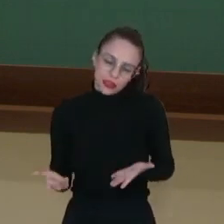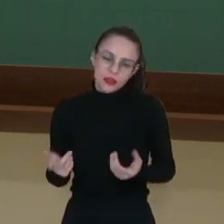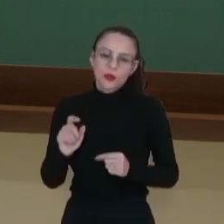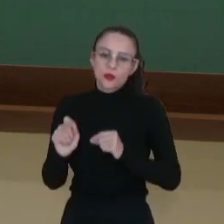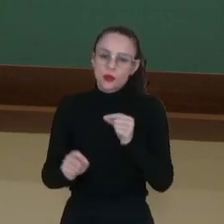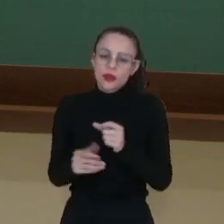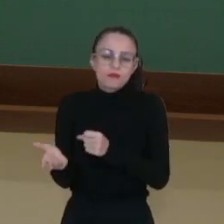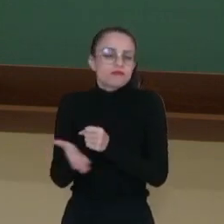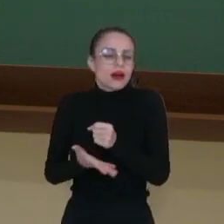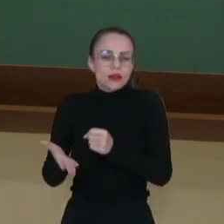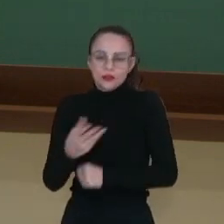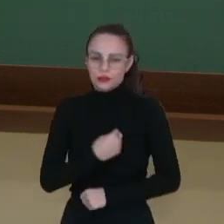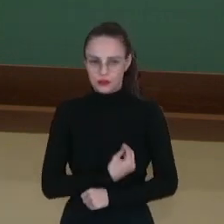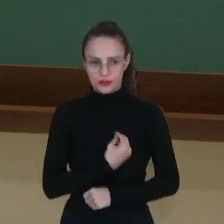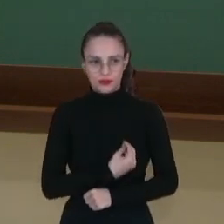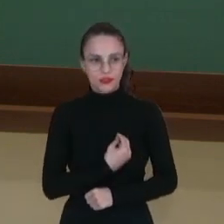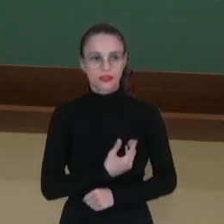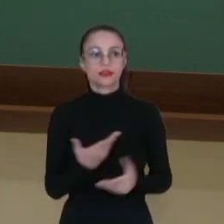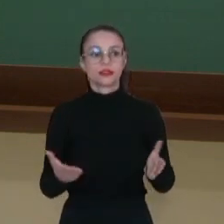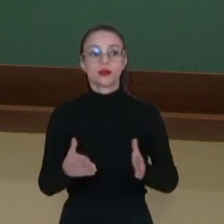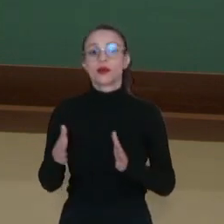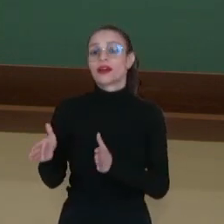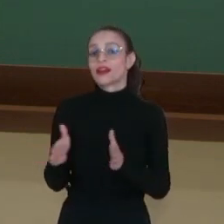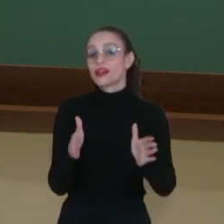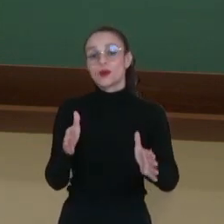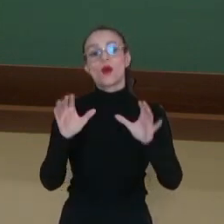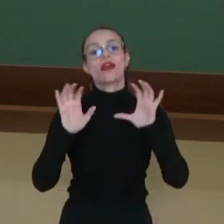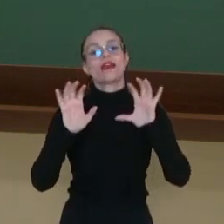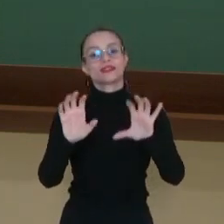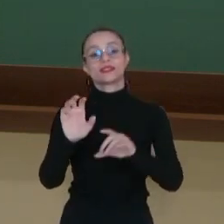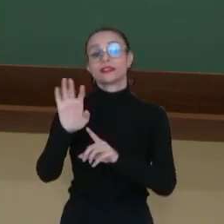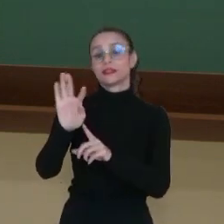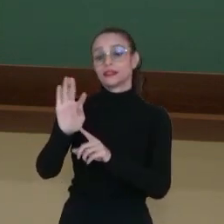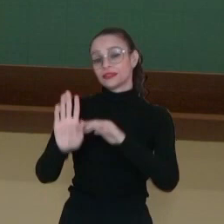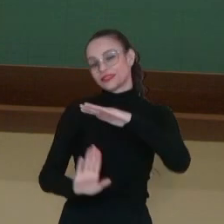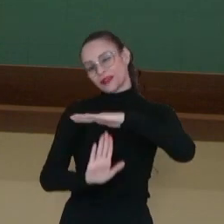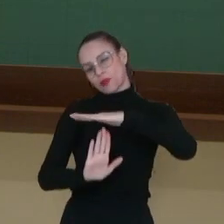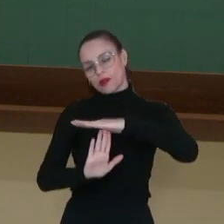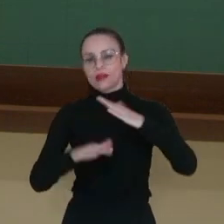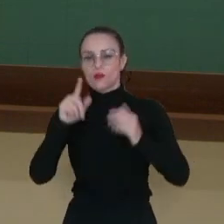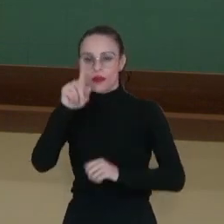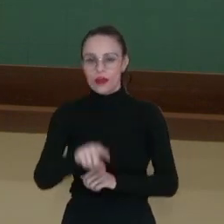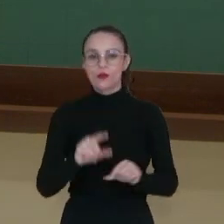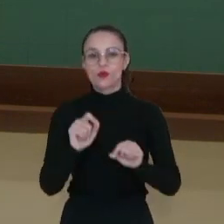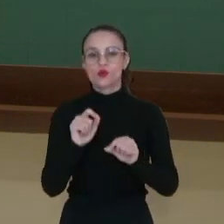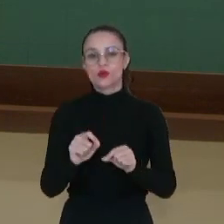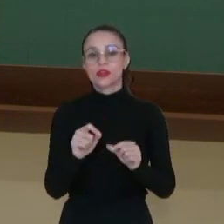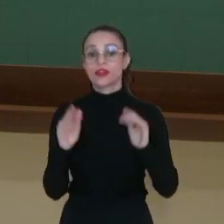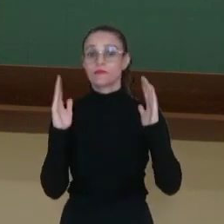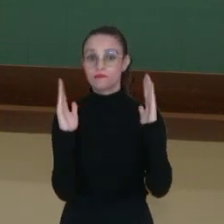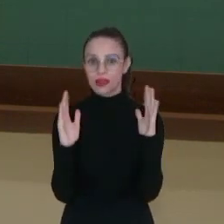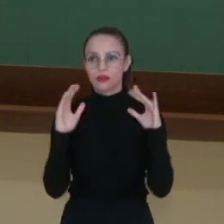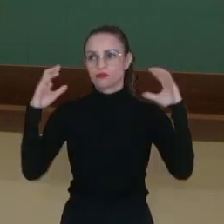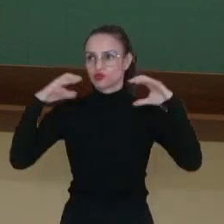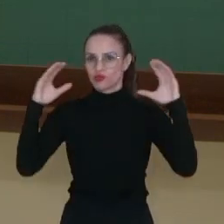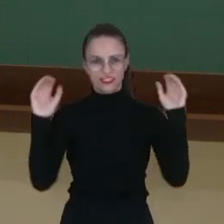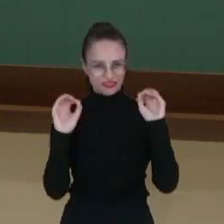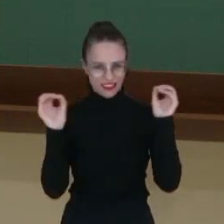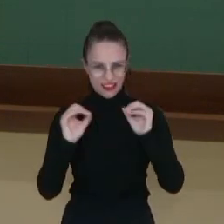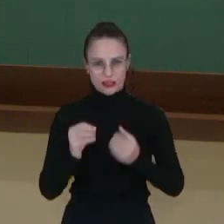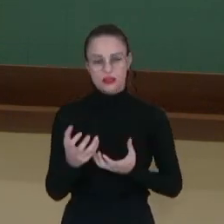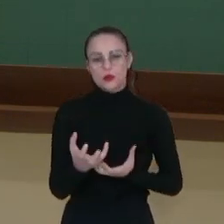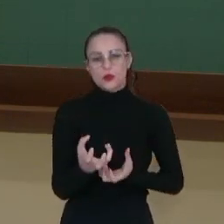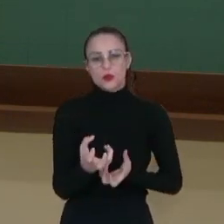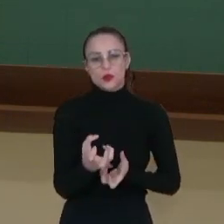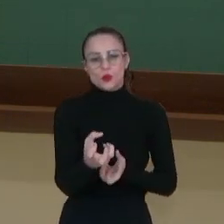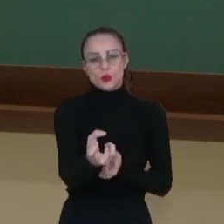e básicas, né? Então rios temporários são aqueles que secam, o seu leito seca no